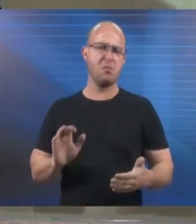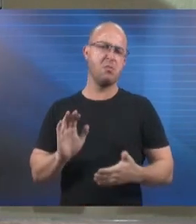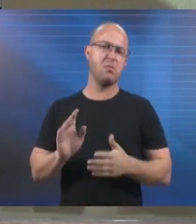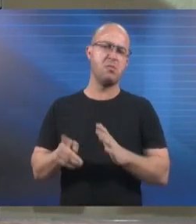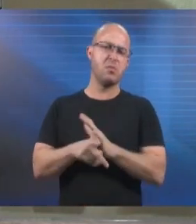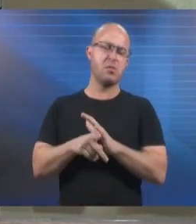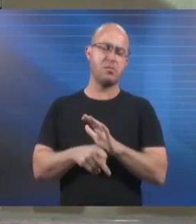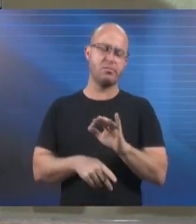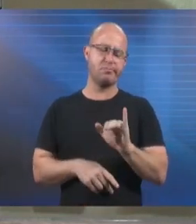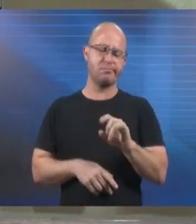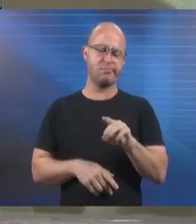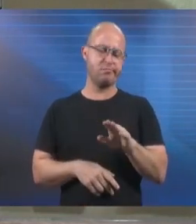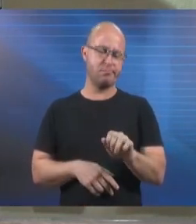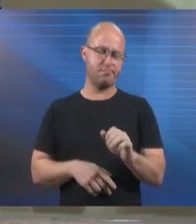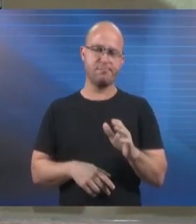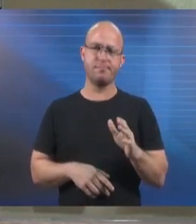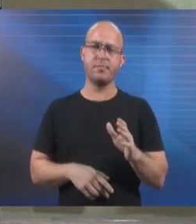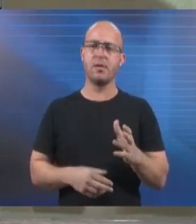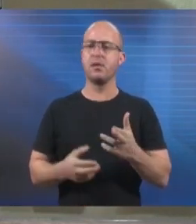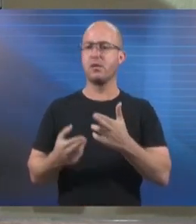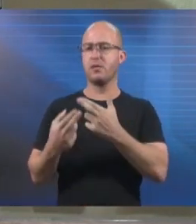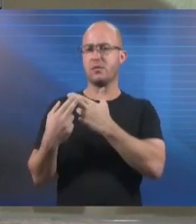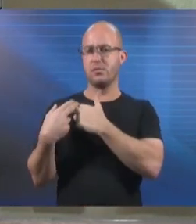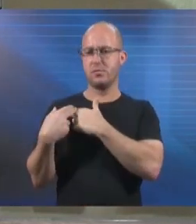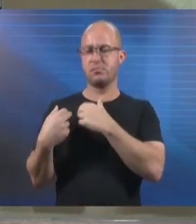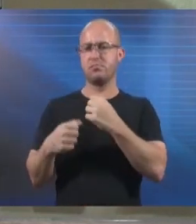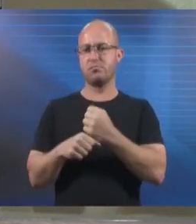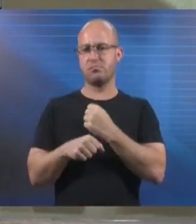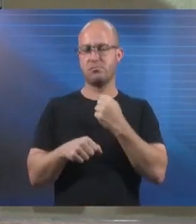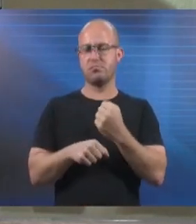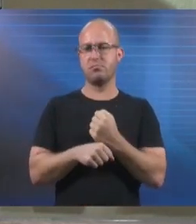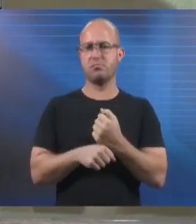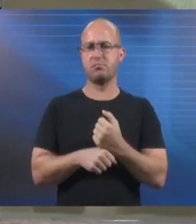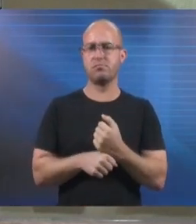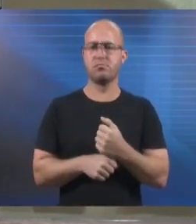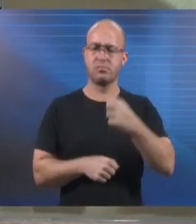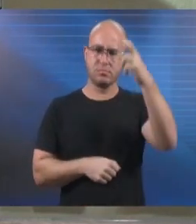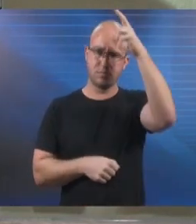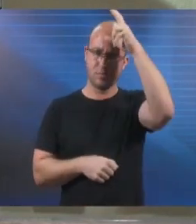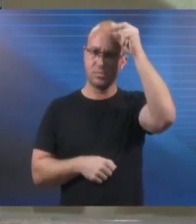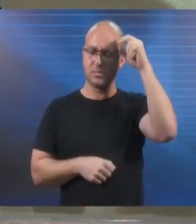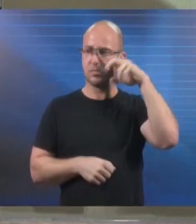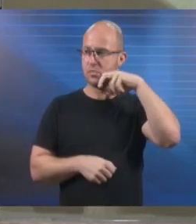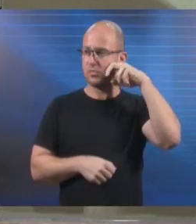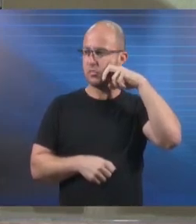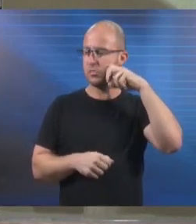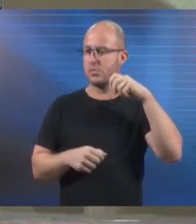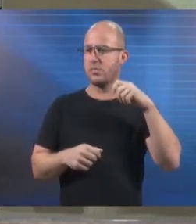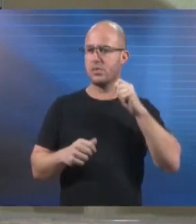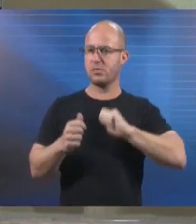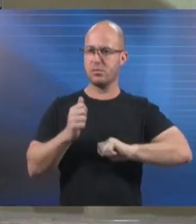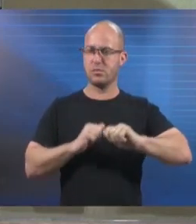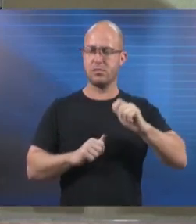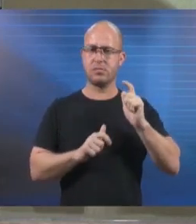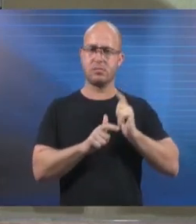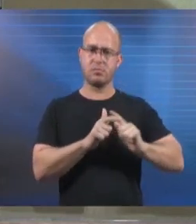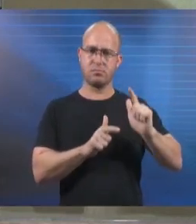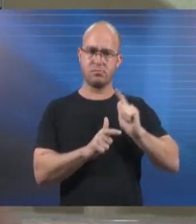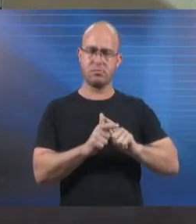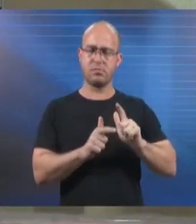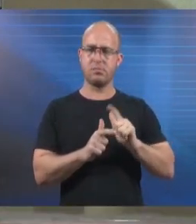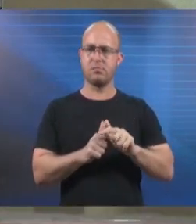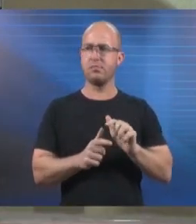ambiental idema né os responsáveis pela obra da Prefeitura de Natal para administrar o problema e